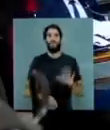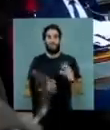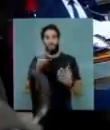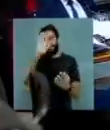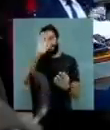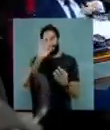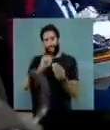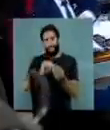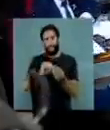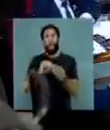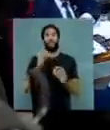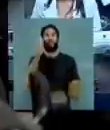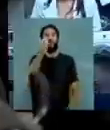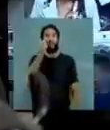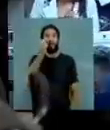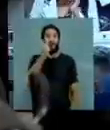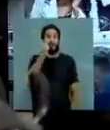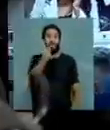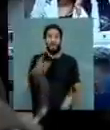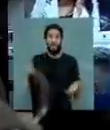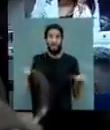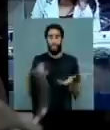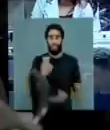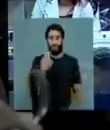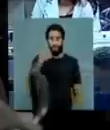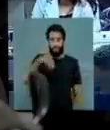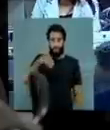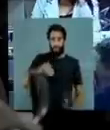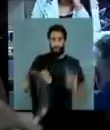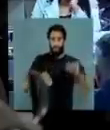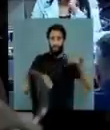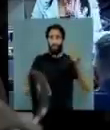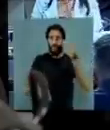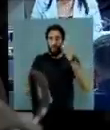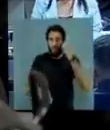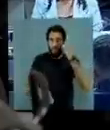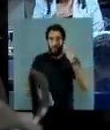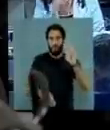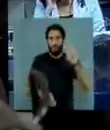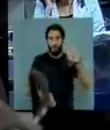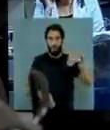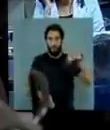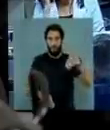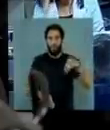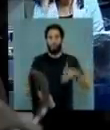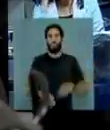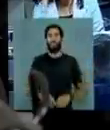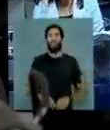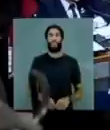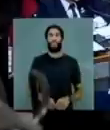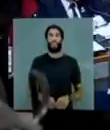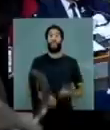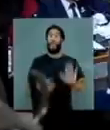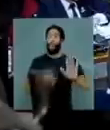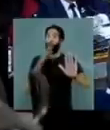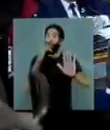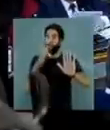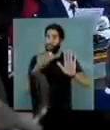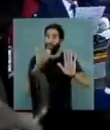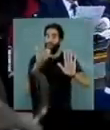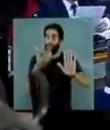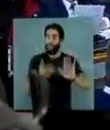Senador Marcos 5 minutos depois Deputado André Fernandes por cinco minutos e partiremos Curitiba e vou recorrente